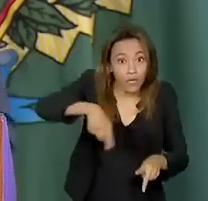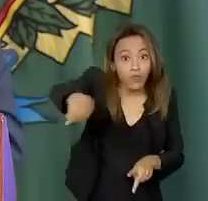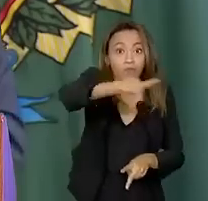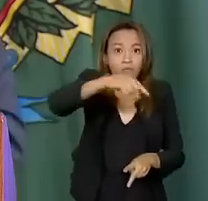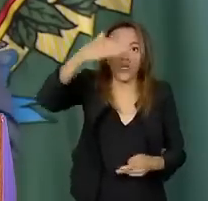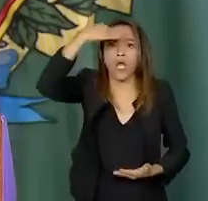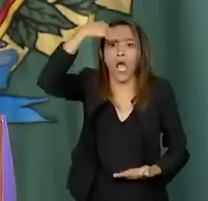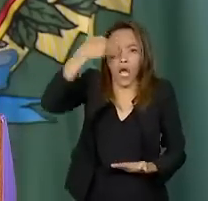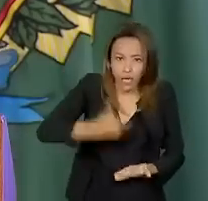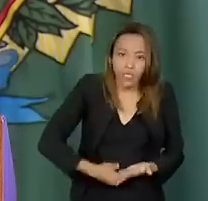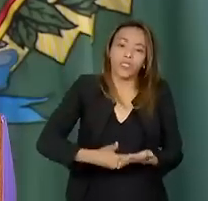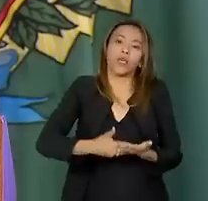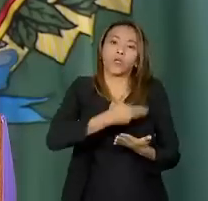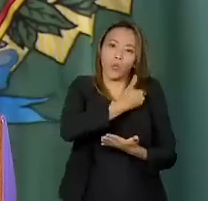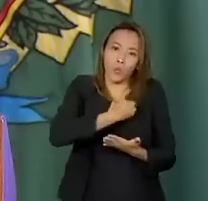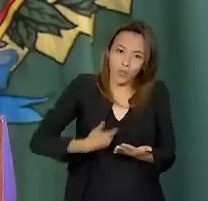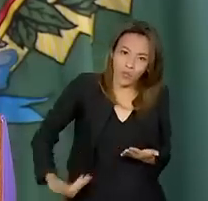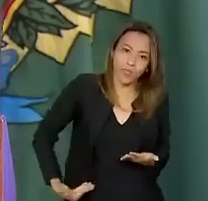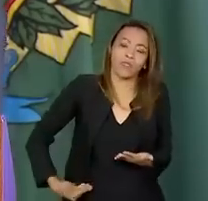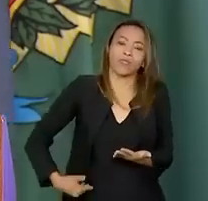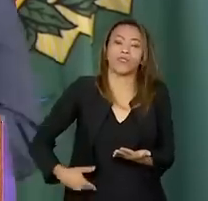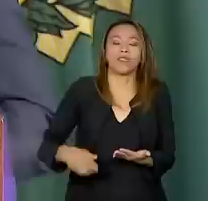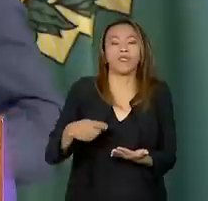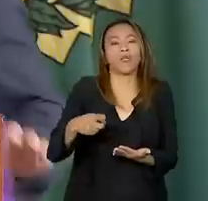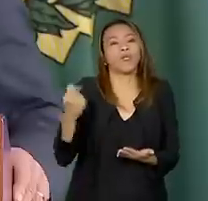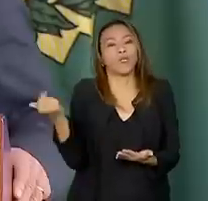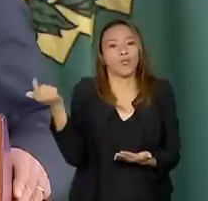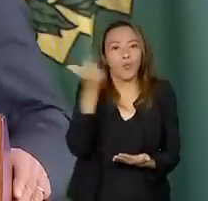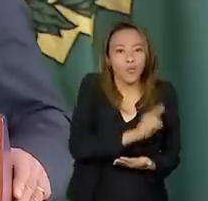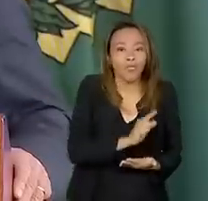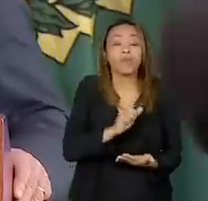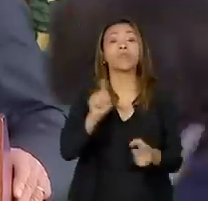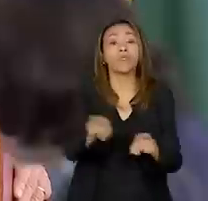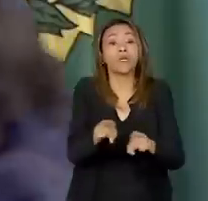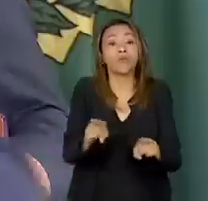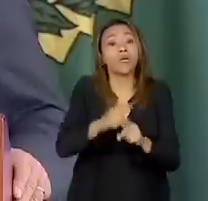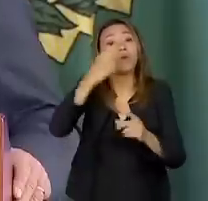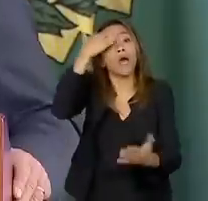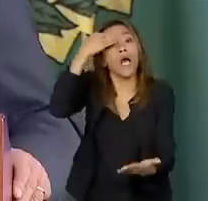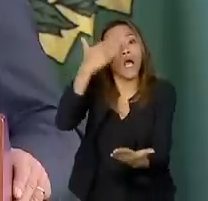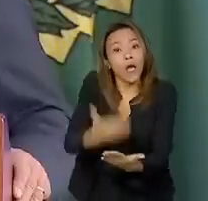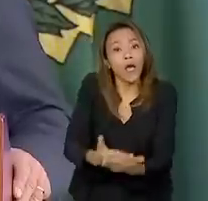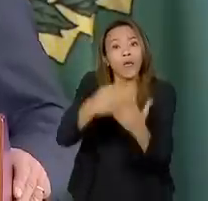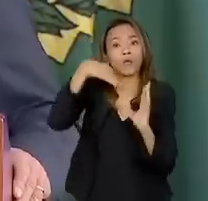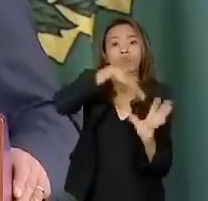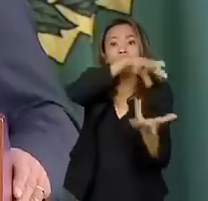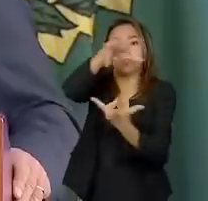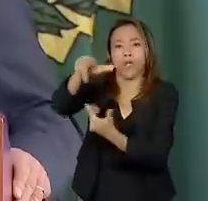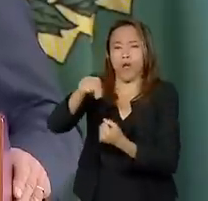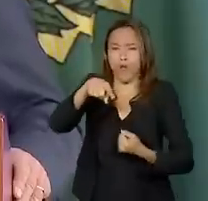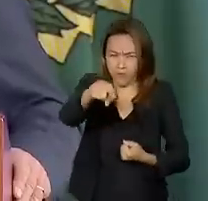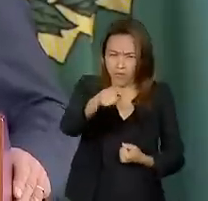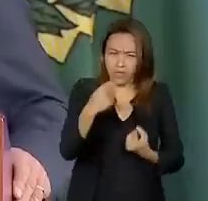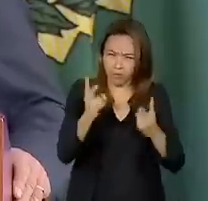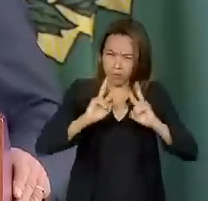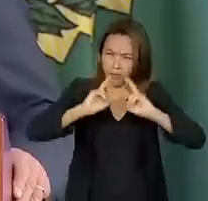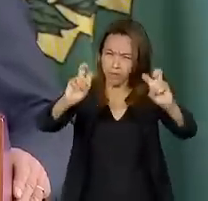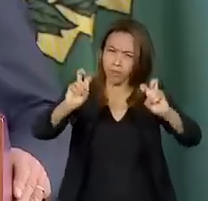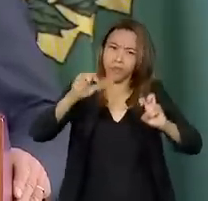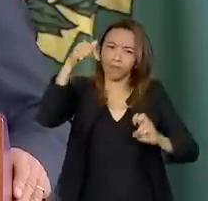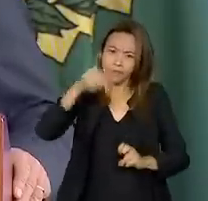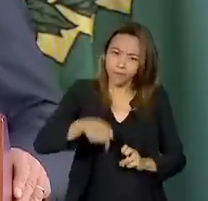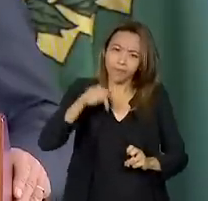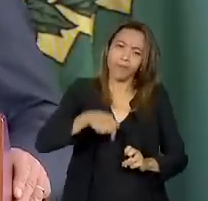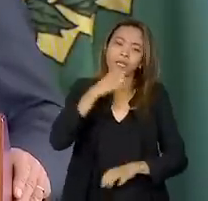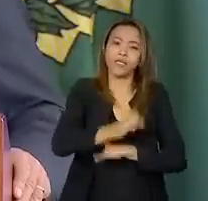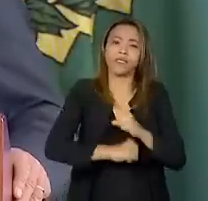credibilidade, a gente resolveu recuperar a credibilidade internacional. Se vocês perceberem, esse ano nós já